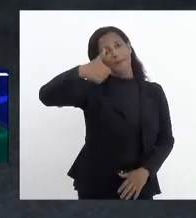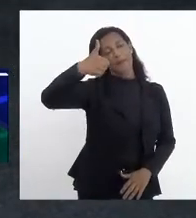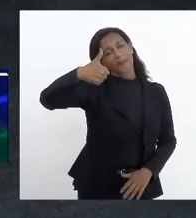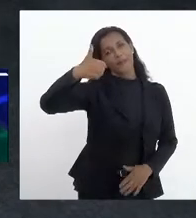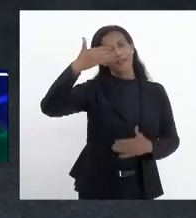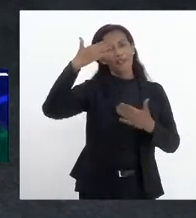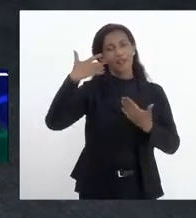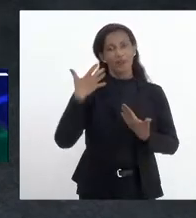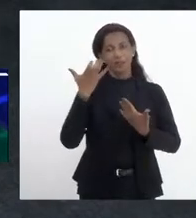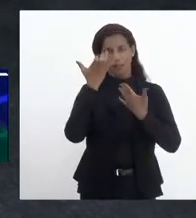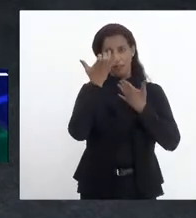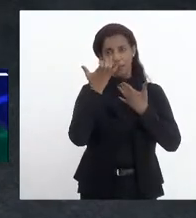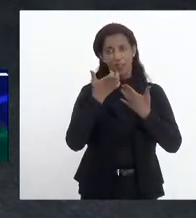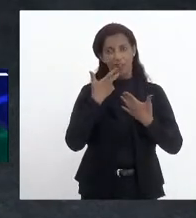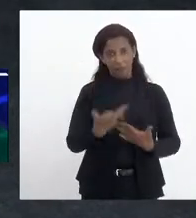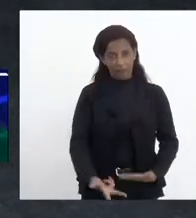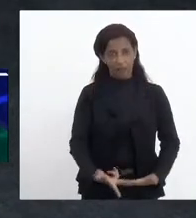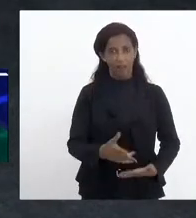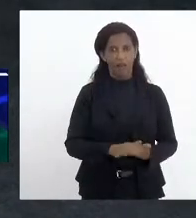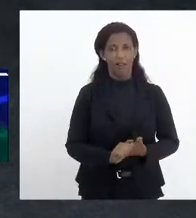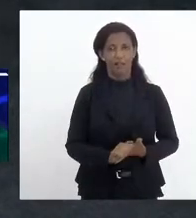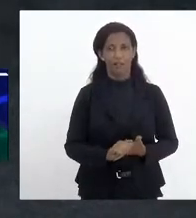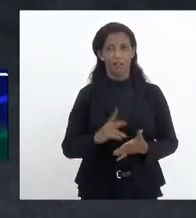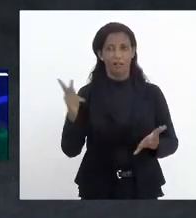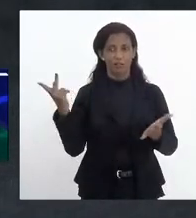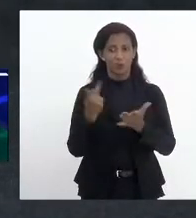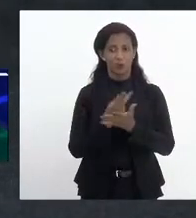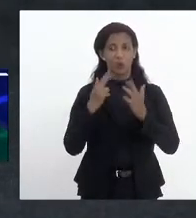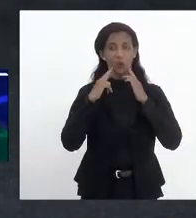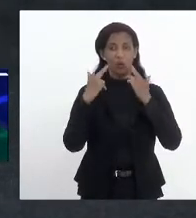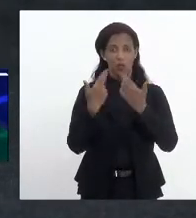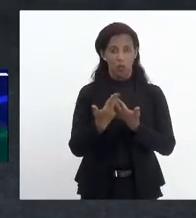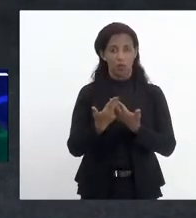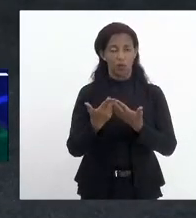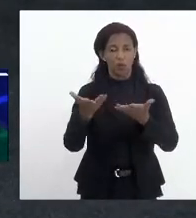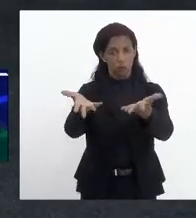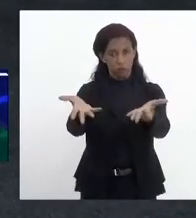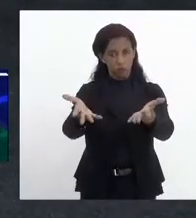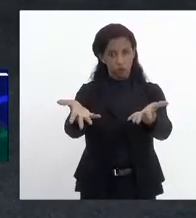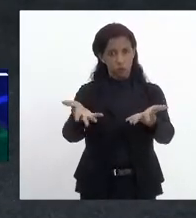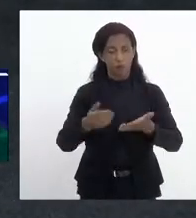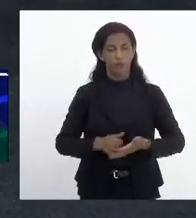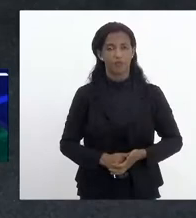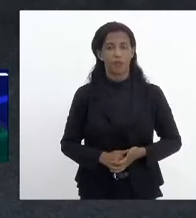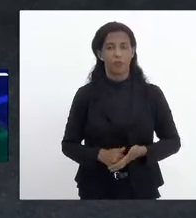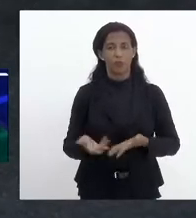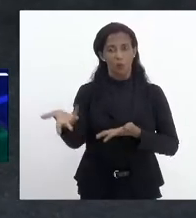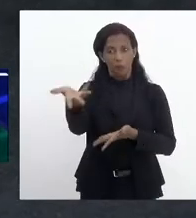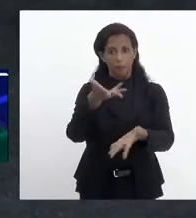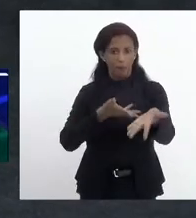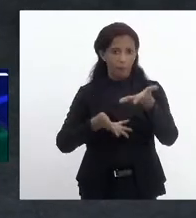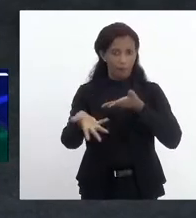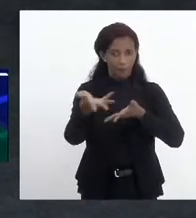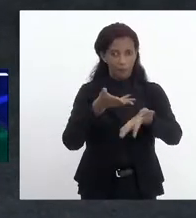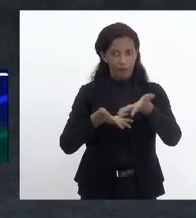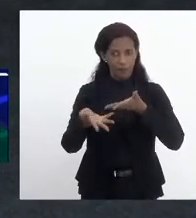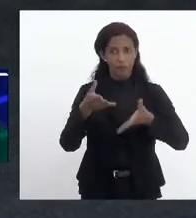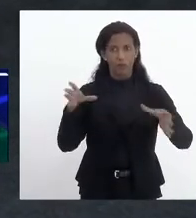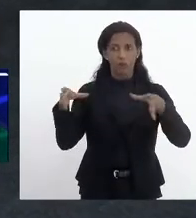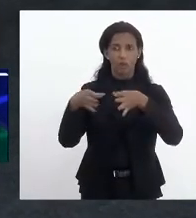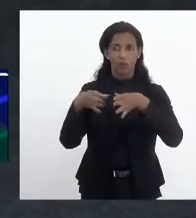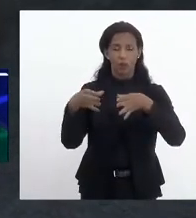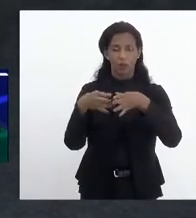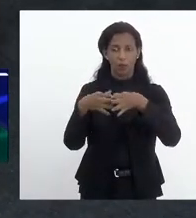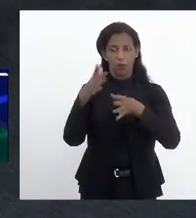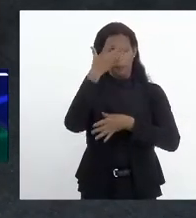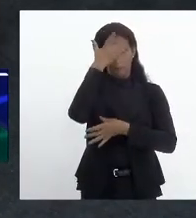queria dizer que nós realizamos a audiência pública solicitada por Vossa Excelência com a participação da comissão